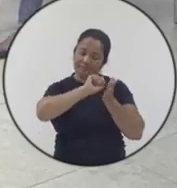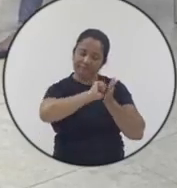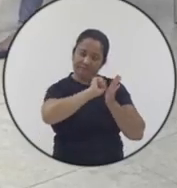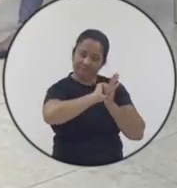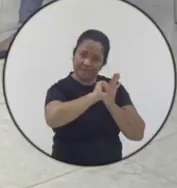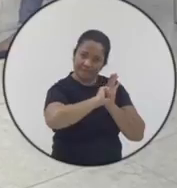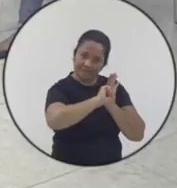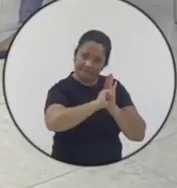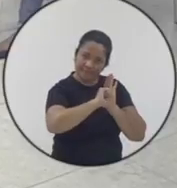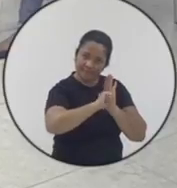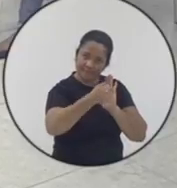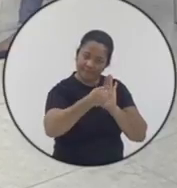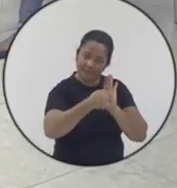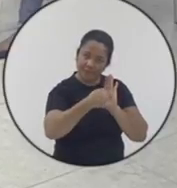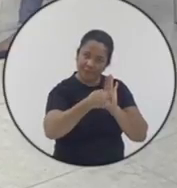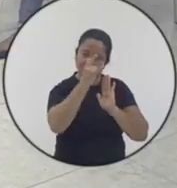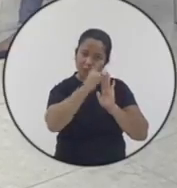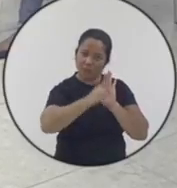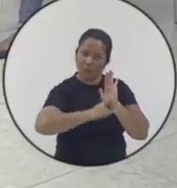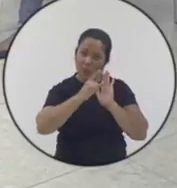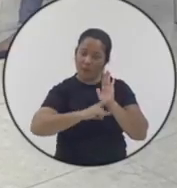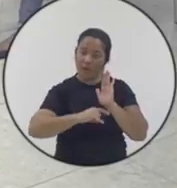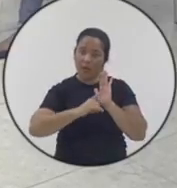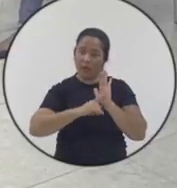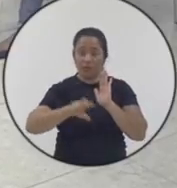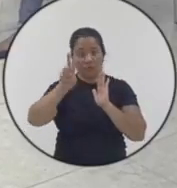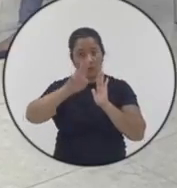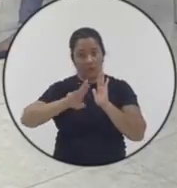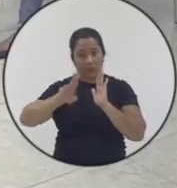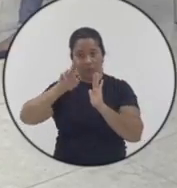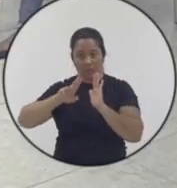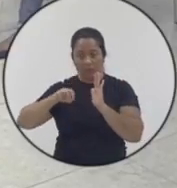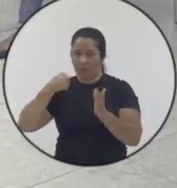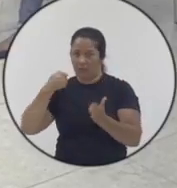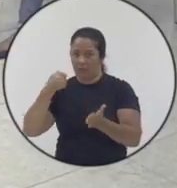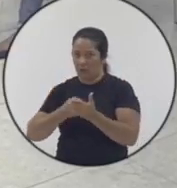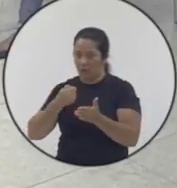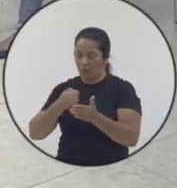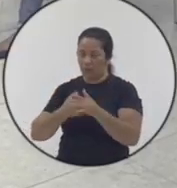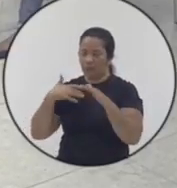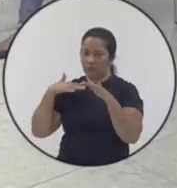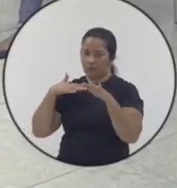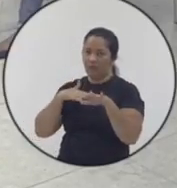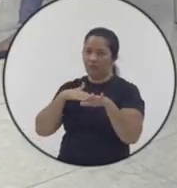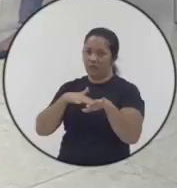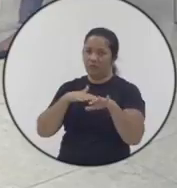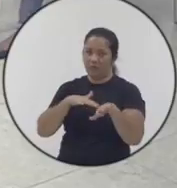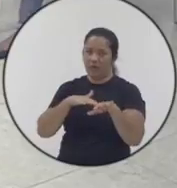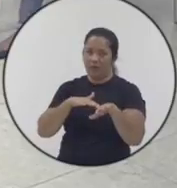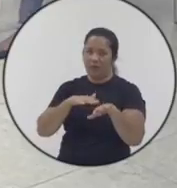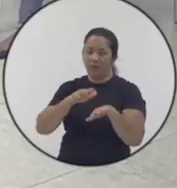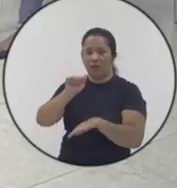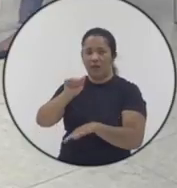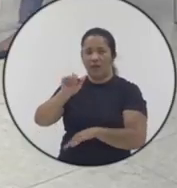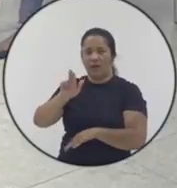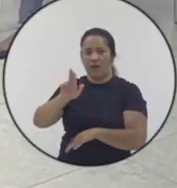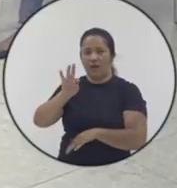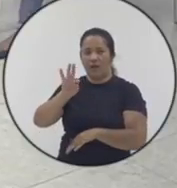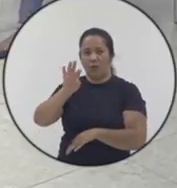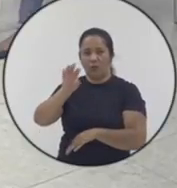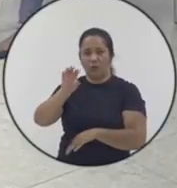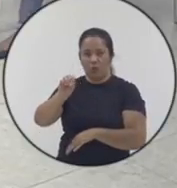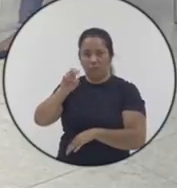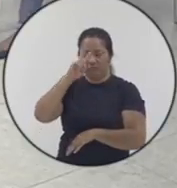que se afirme como instrumento de luta e que nesse instrumento de luta possa se afirmar a autodeterminação das pessoas. Né? E você,